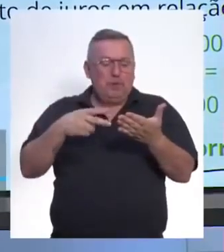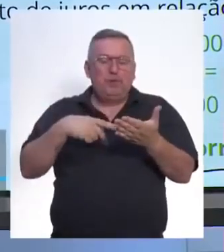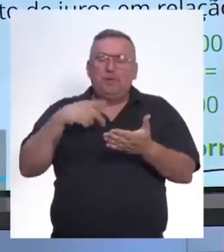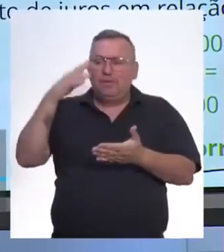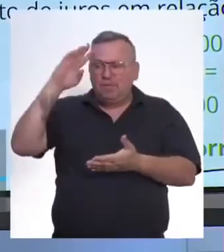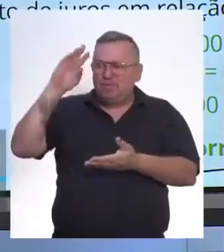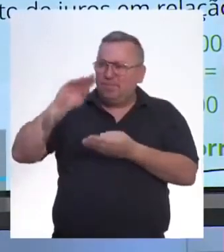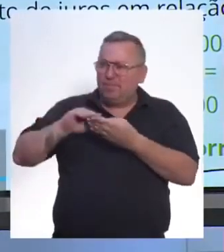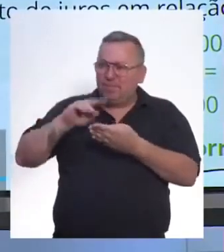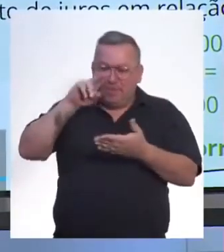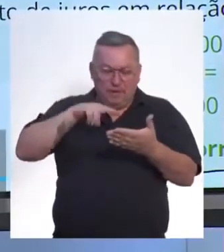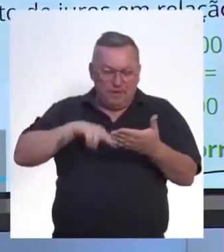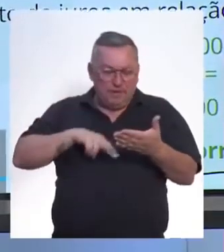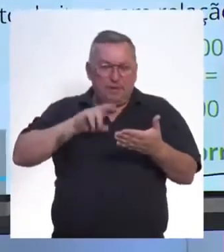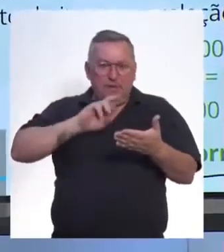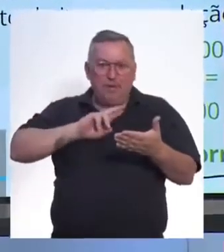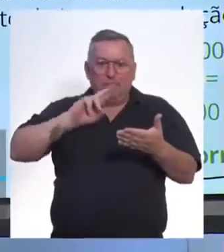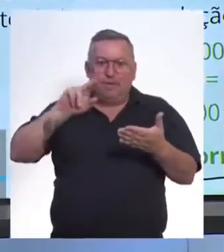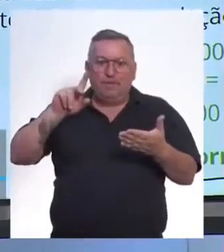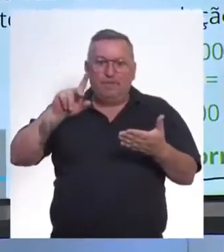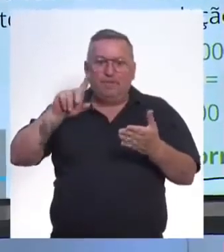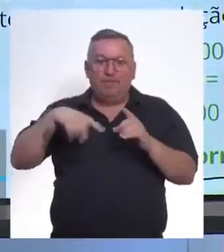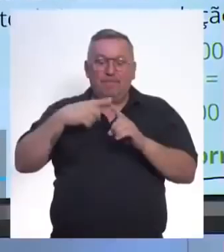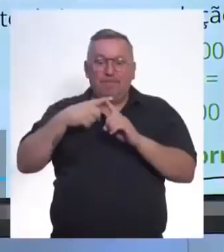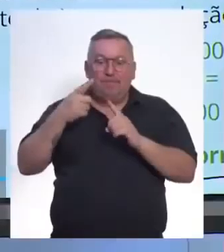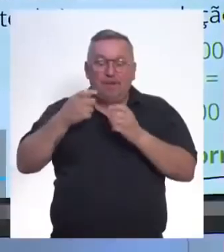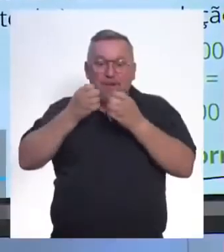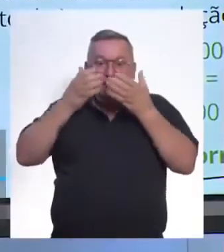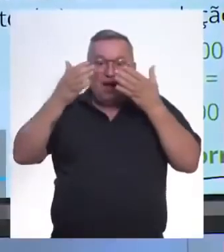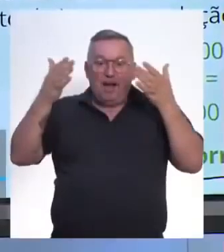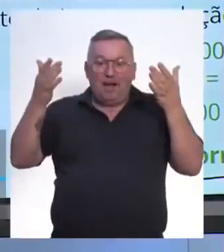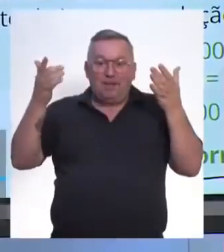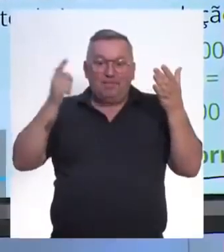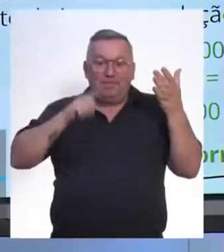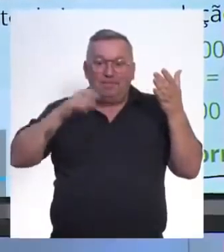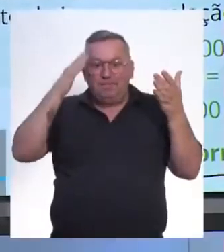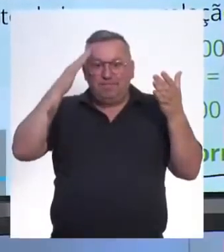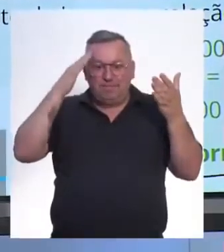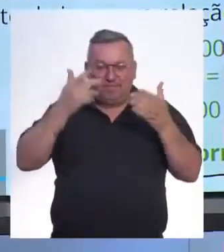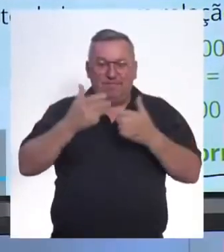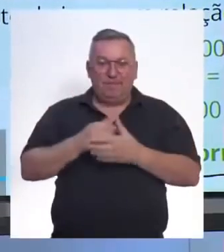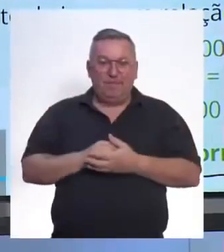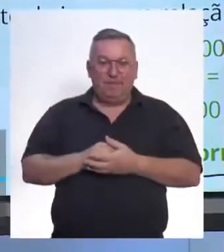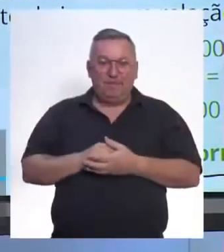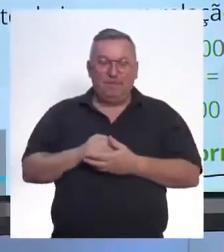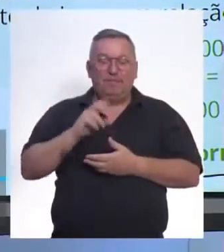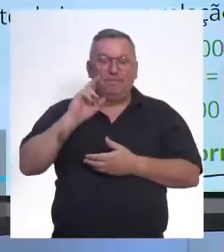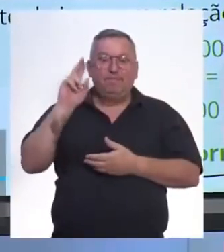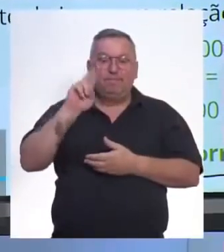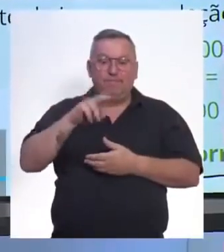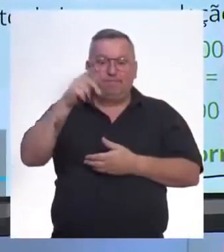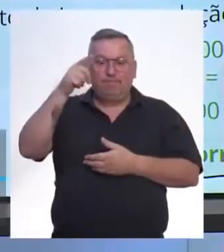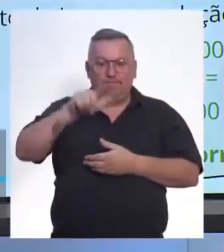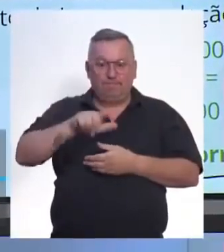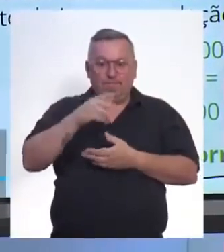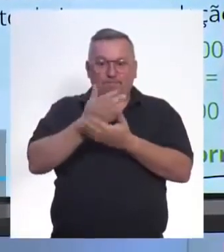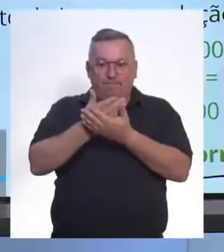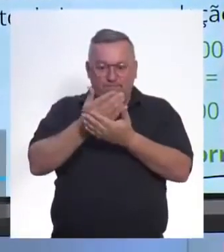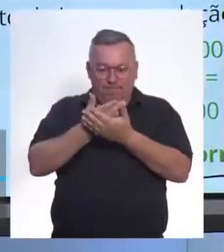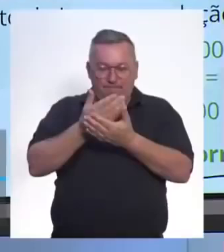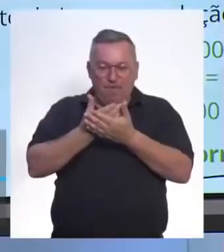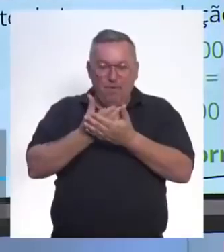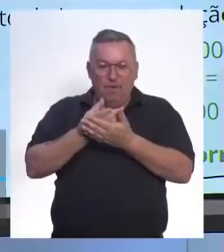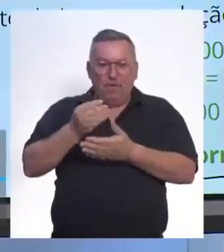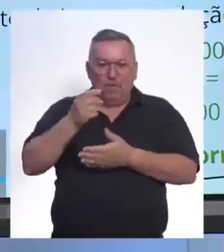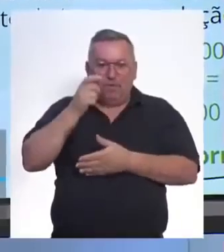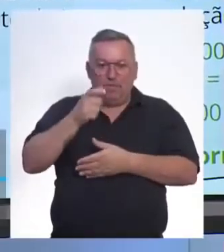entende, beleza. Quando você lê a segunda, a coisa fica muito mais clara, você entende certas coisas. Então, assista novamente a aula, é